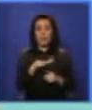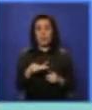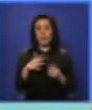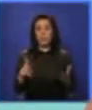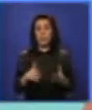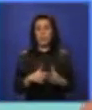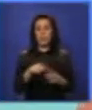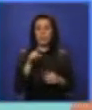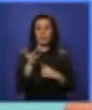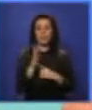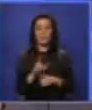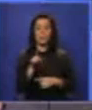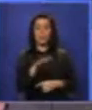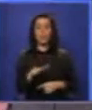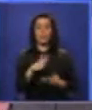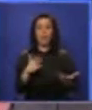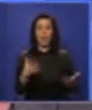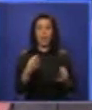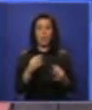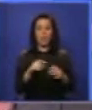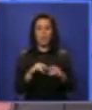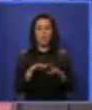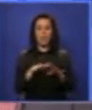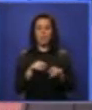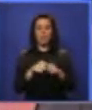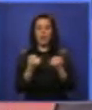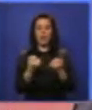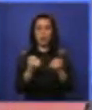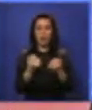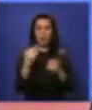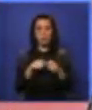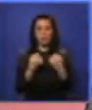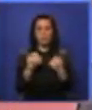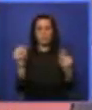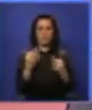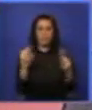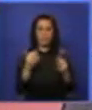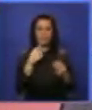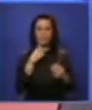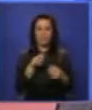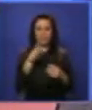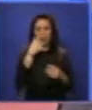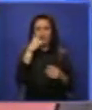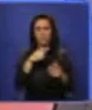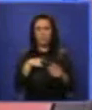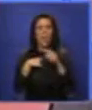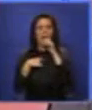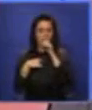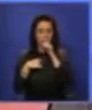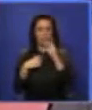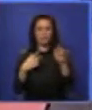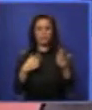situação... Este, por exemplo, é um caso em que houve uma fratura. E então, como acontece imensas vezes, estamos a trincar qualquer